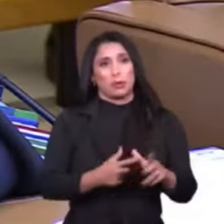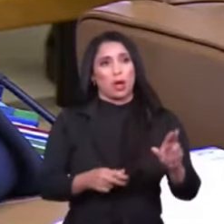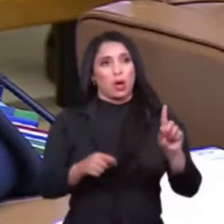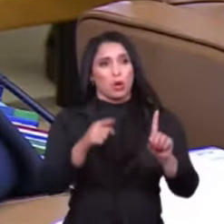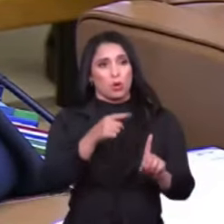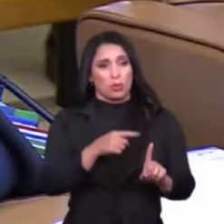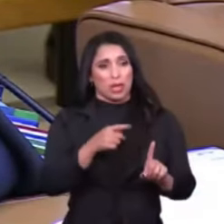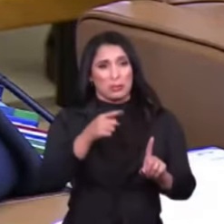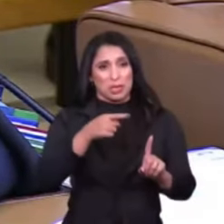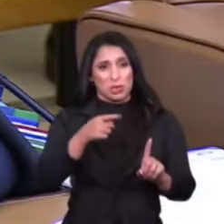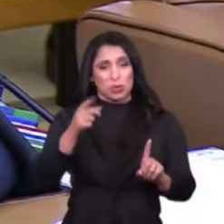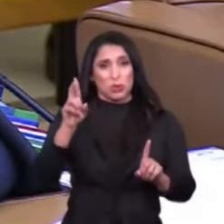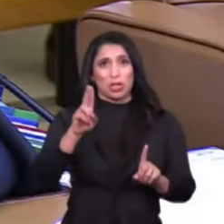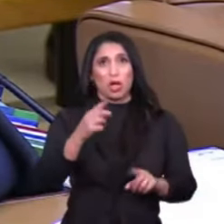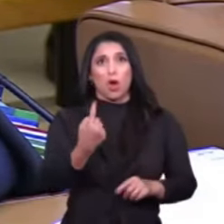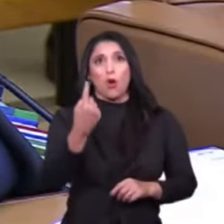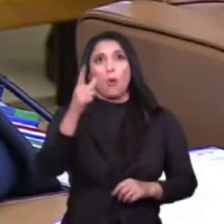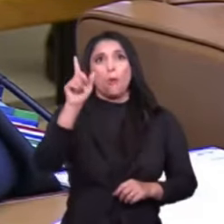fumavam